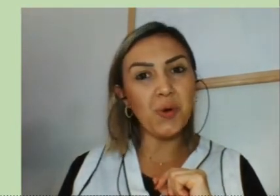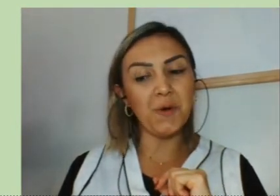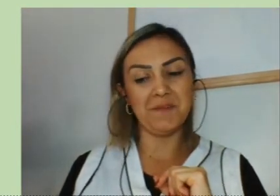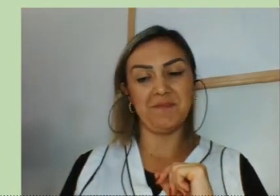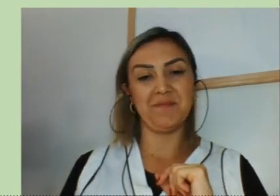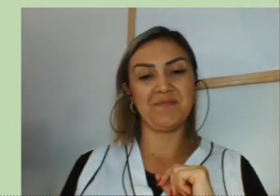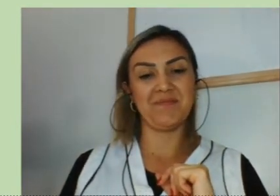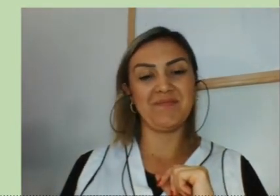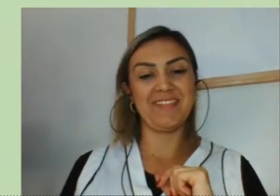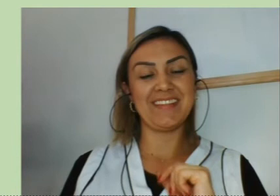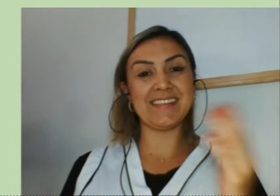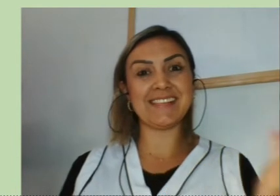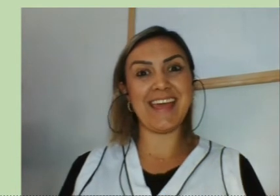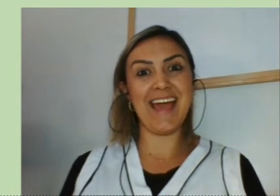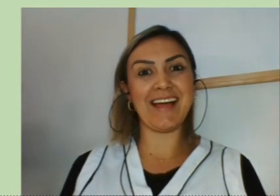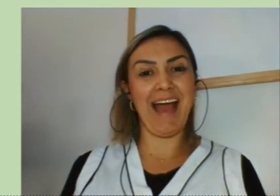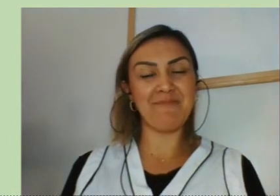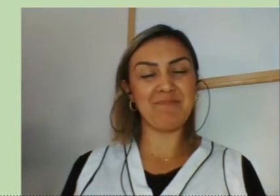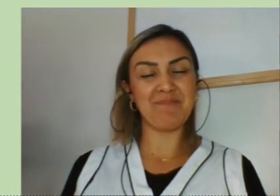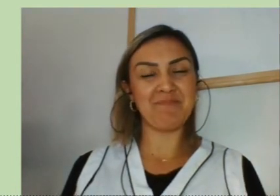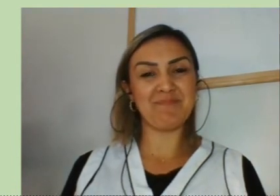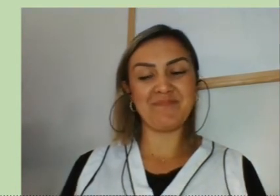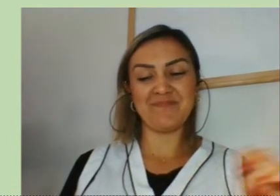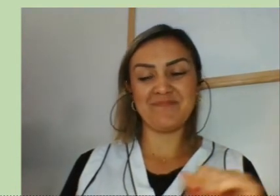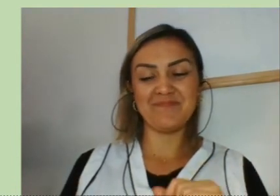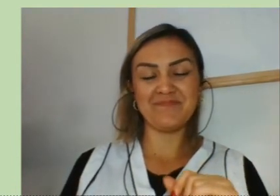baixo, CH.